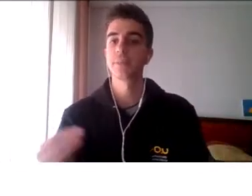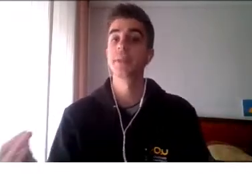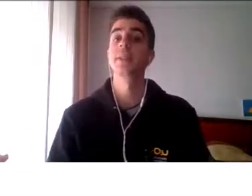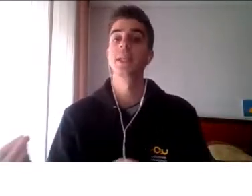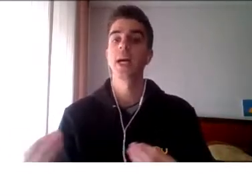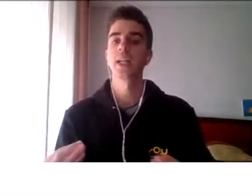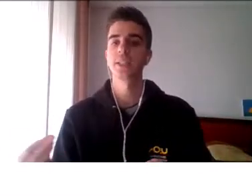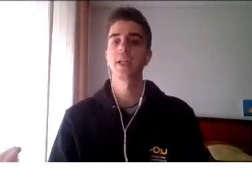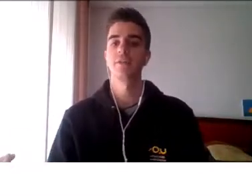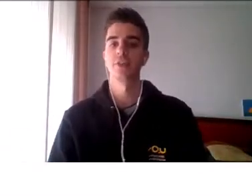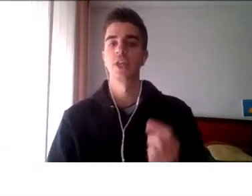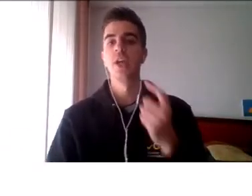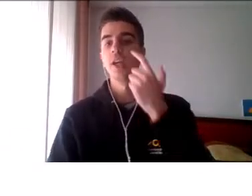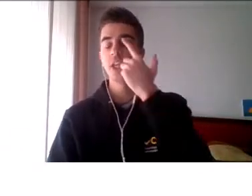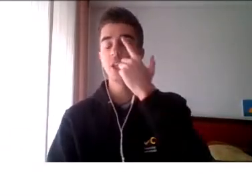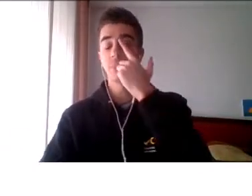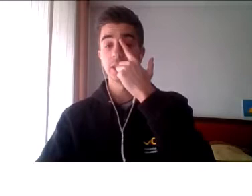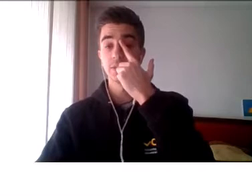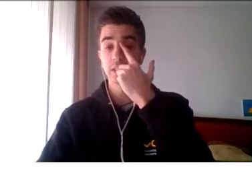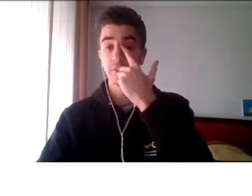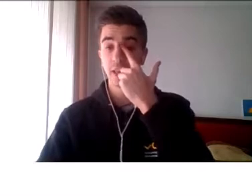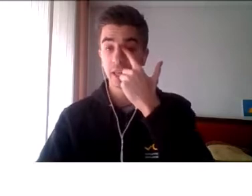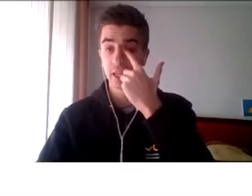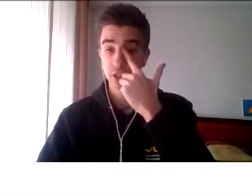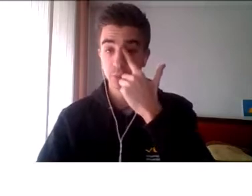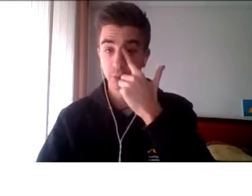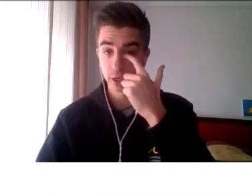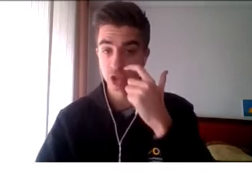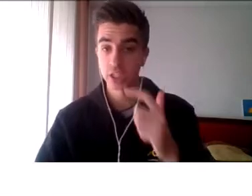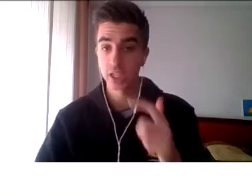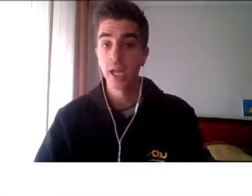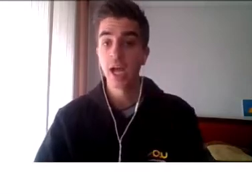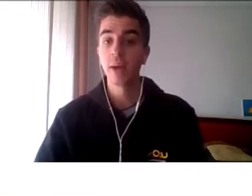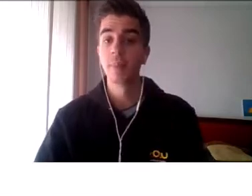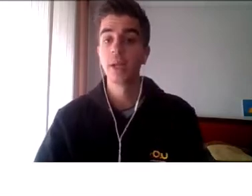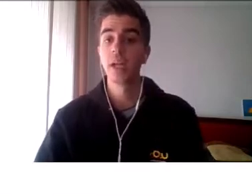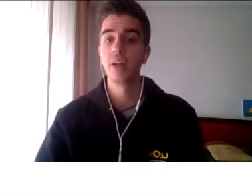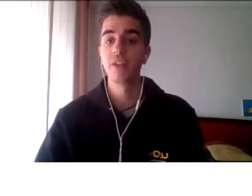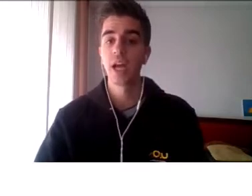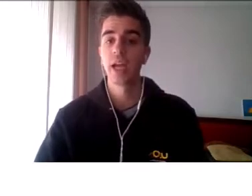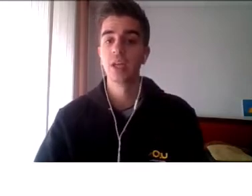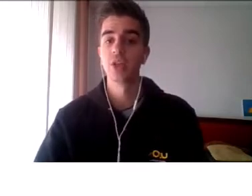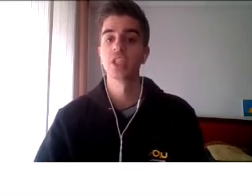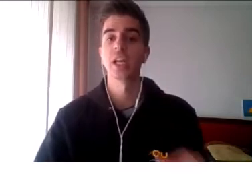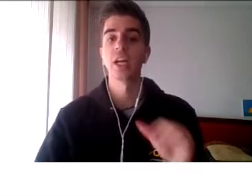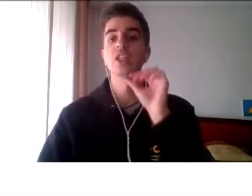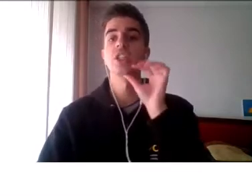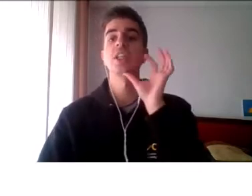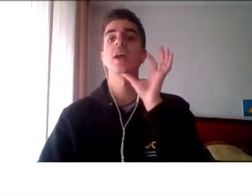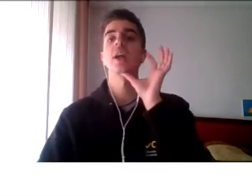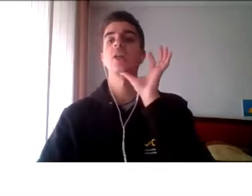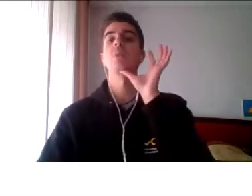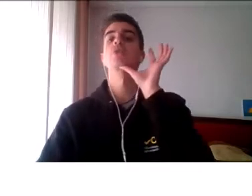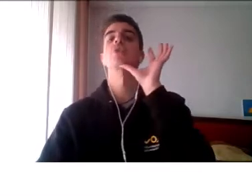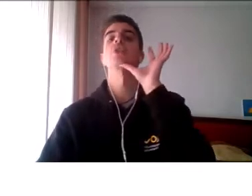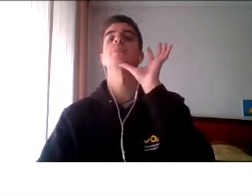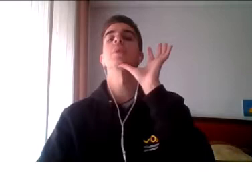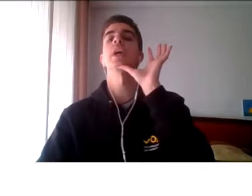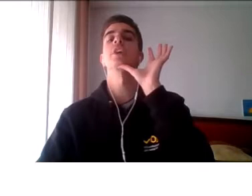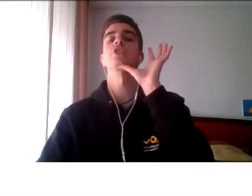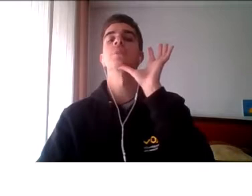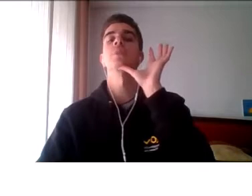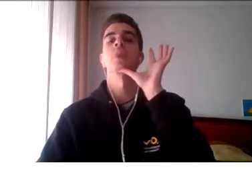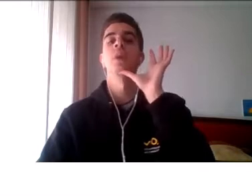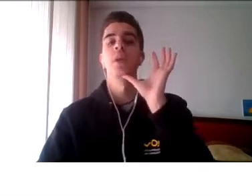ser importante para delegar as tarefas. E depois, vocês veem aqui este boneco que está a abrir a via aérea, ou seja, está a esticar aqui o pescoço